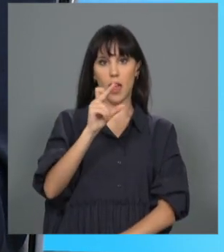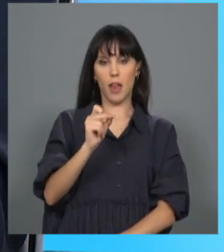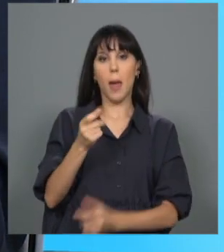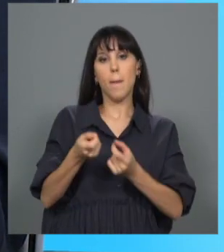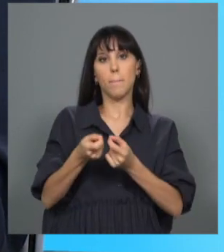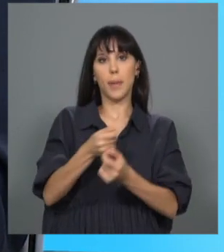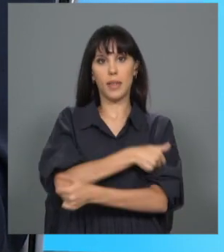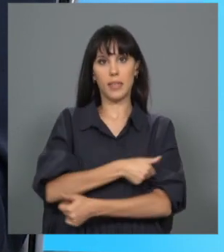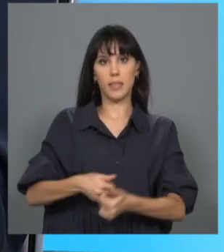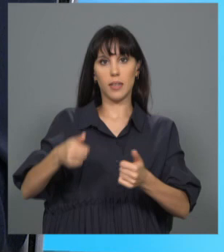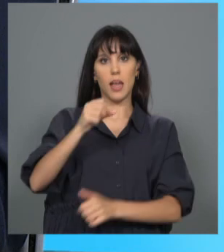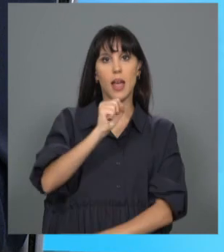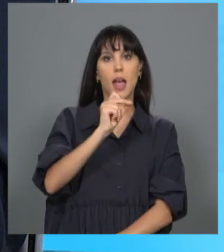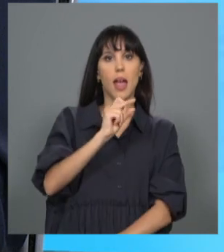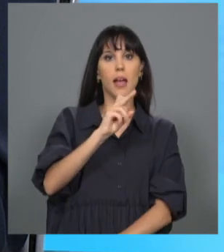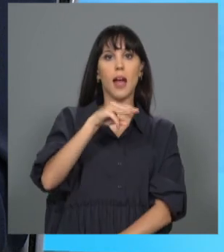Garmisch-Partenkirchen,